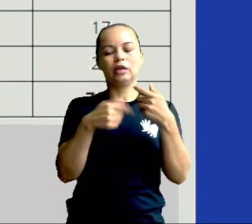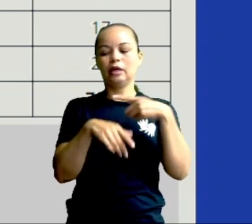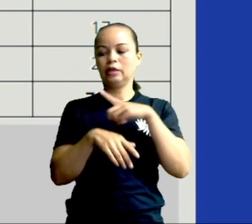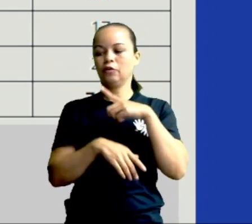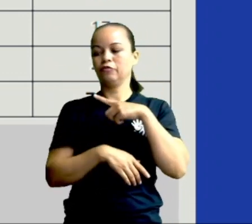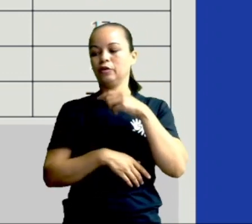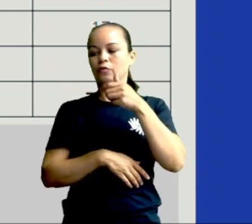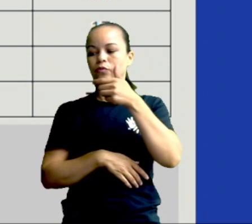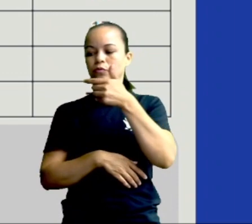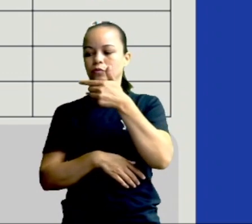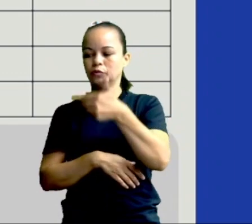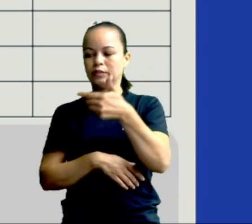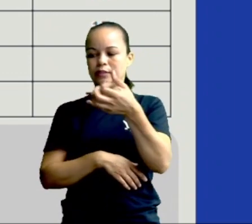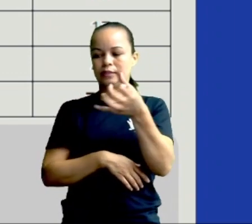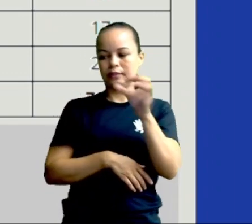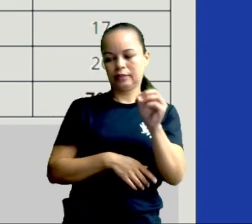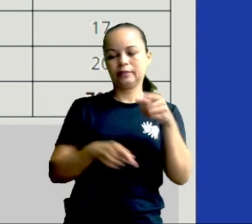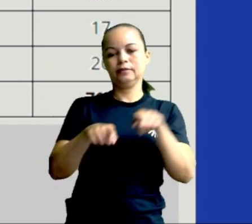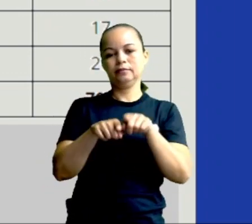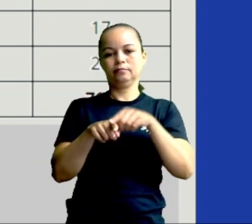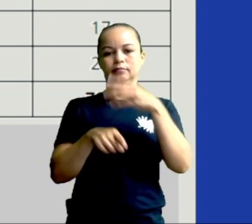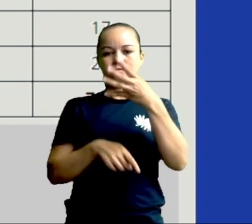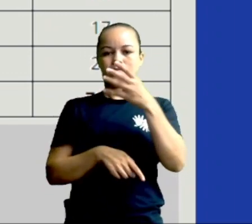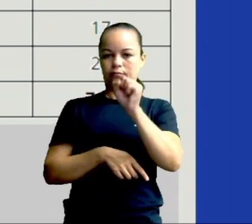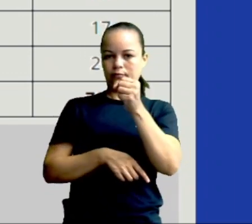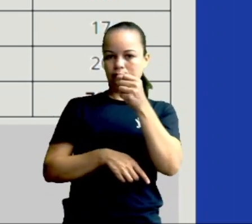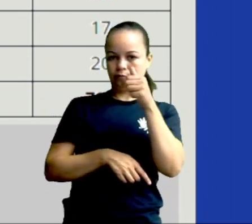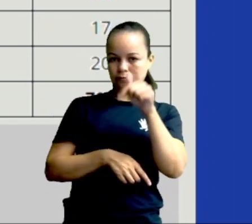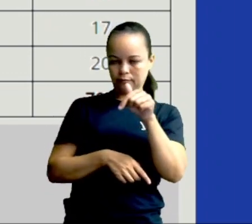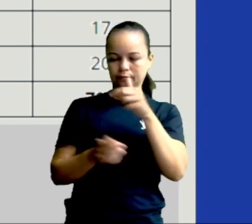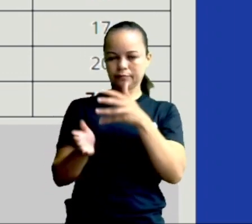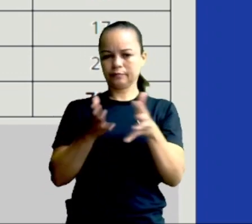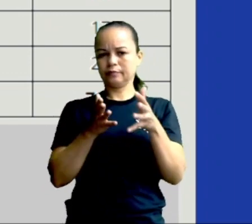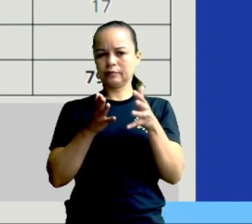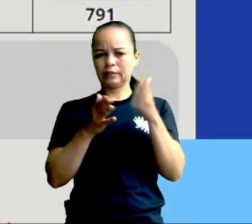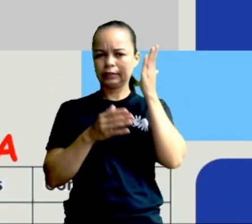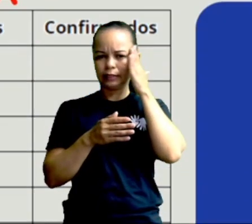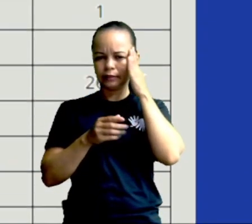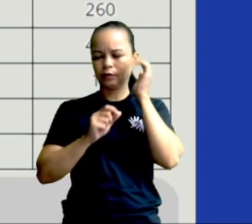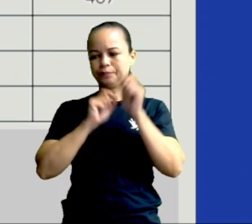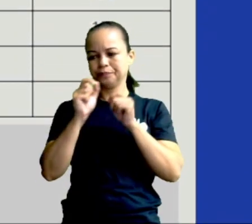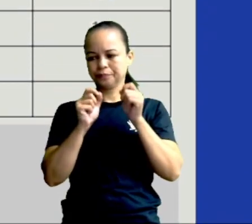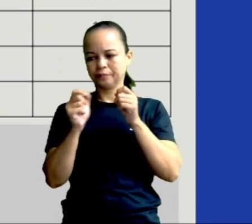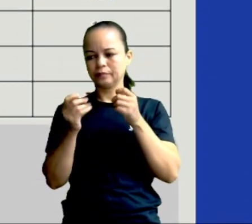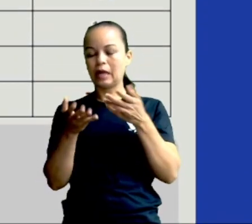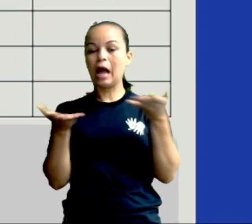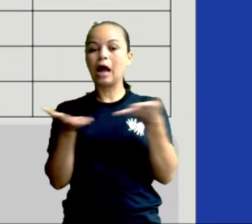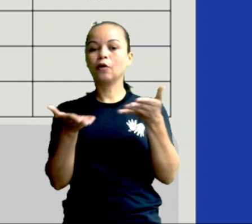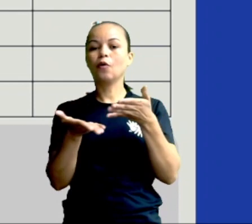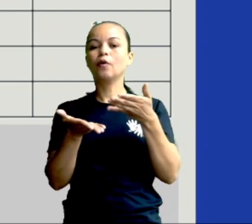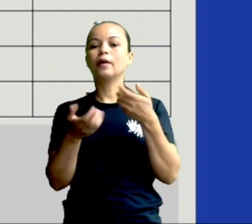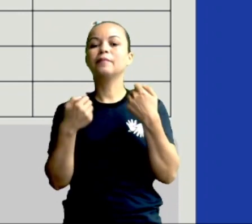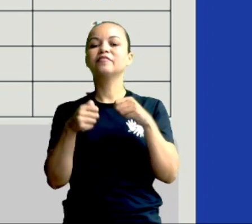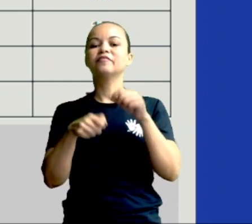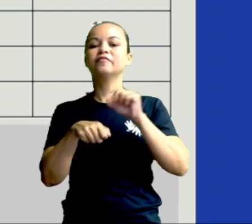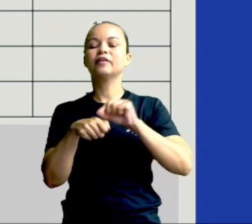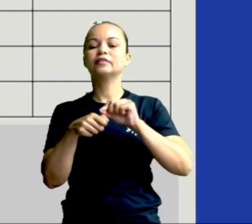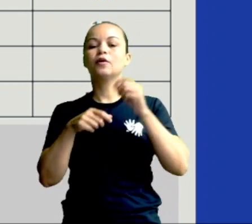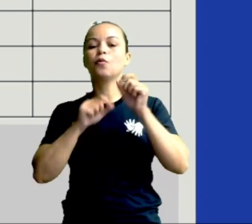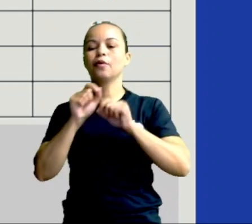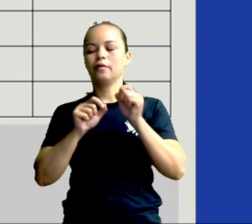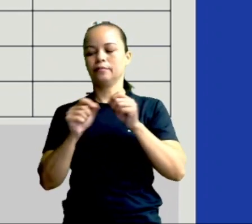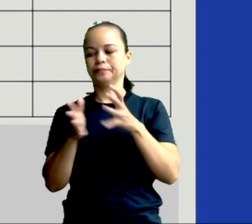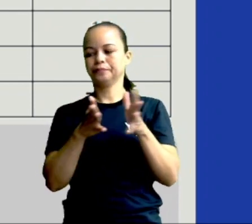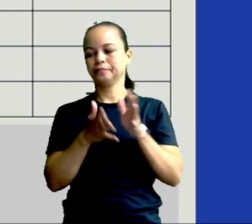260 e 487. Deu para entender? Então, coloquei em rol, tudo tranquilo. O que é que a gente vai fazer agora? Encontrar